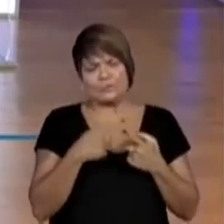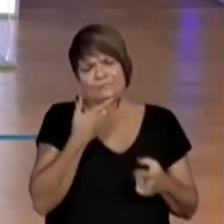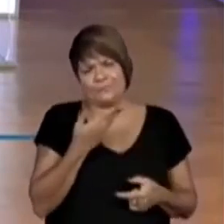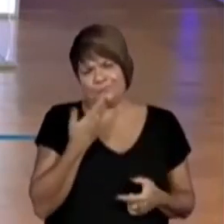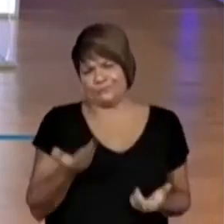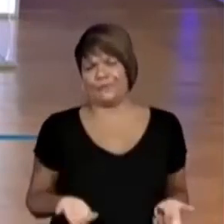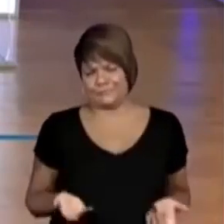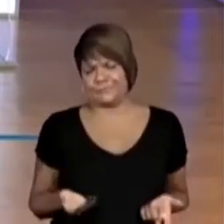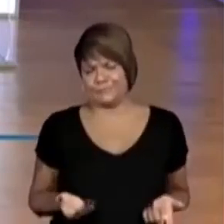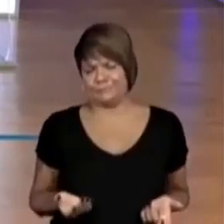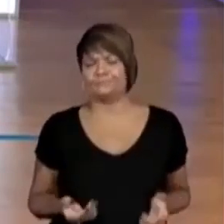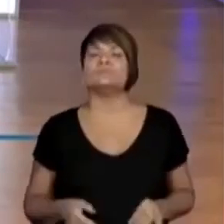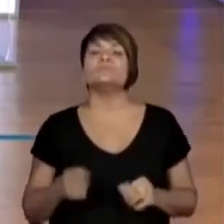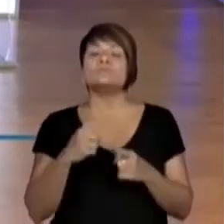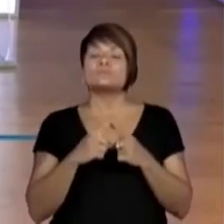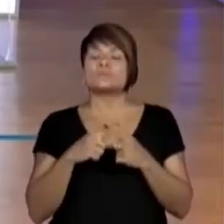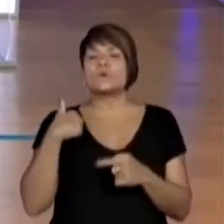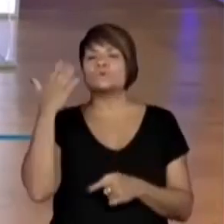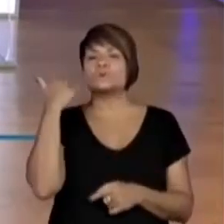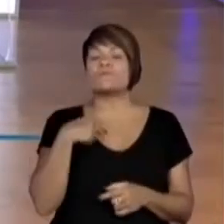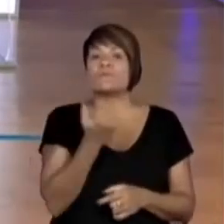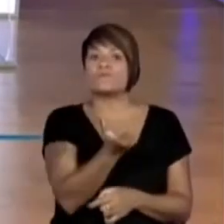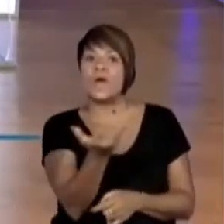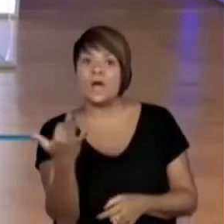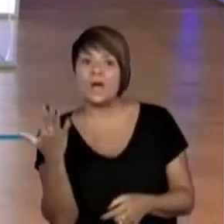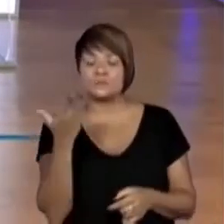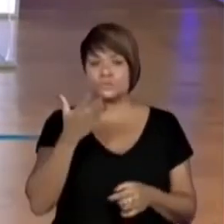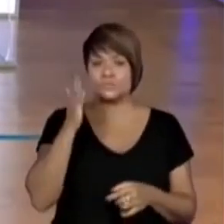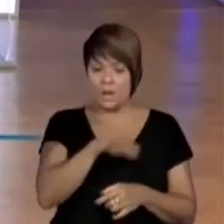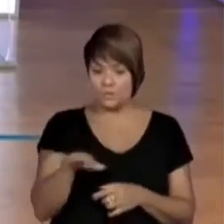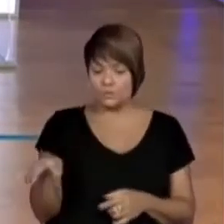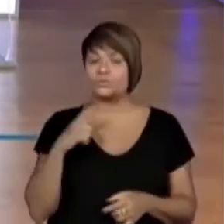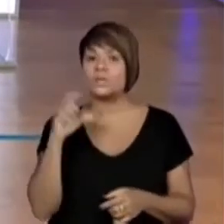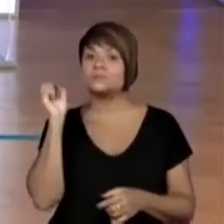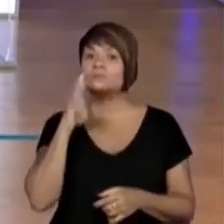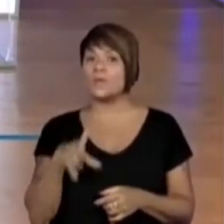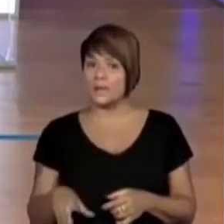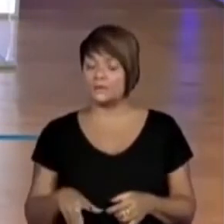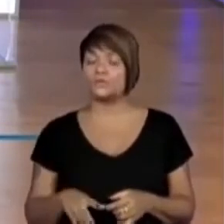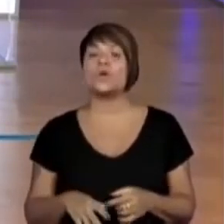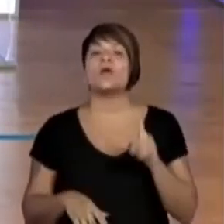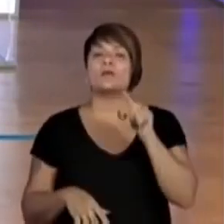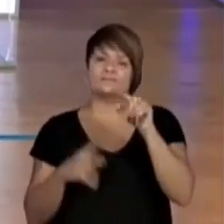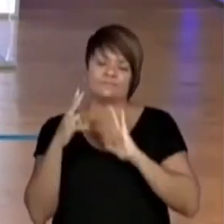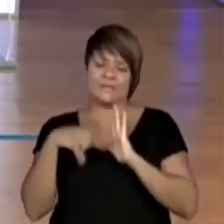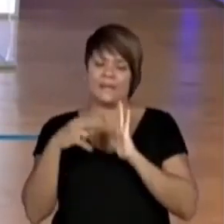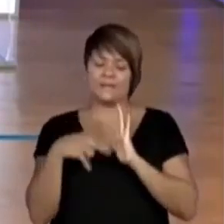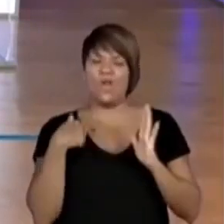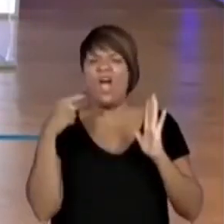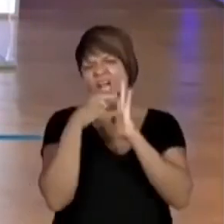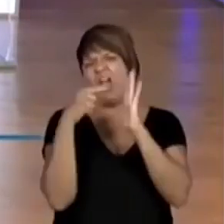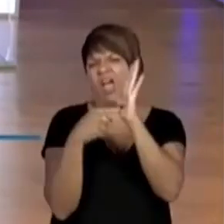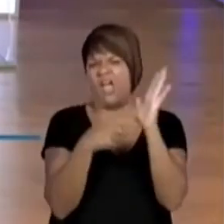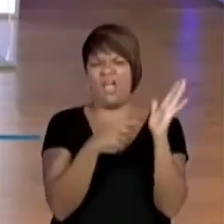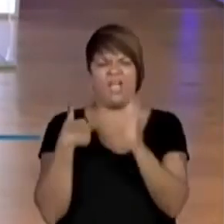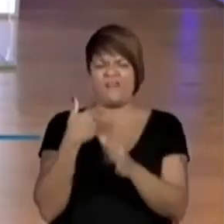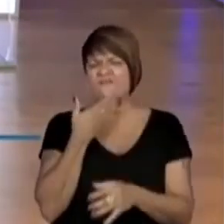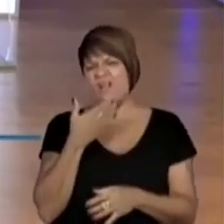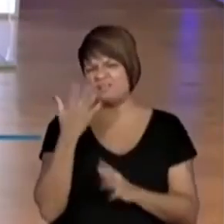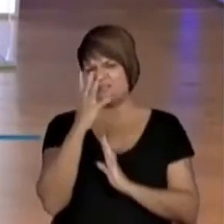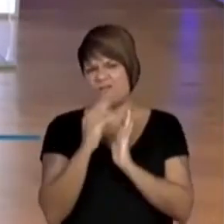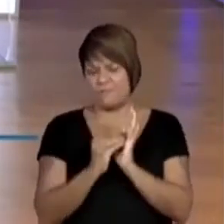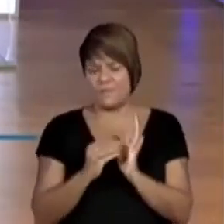fácil, porque eu sei que tem vários alunos aí que são muito espertinhos, eu ia fazer a leitura, eles iam saber onde estava e ia saber